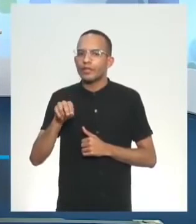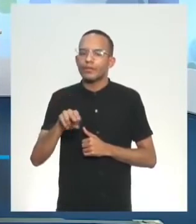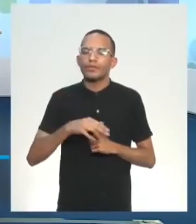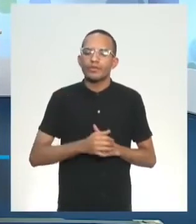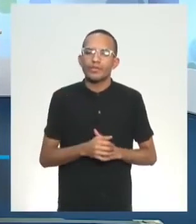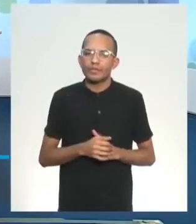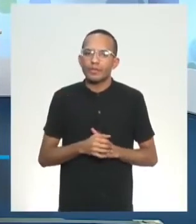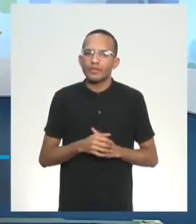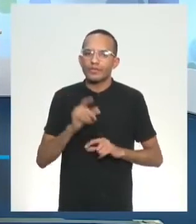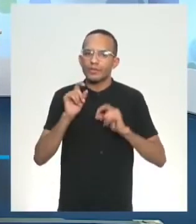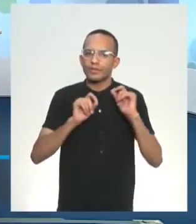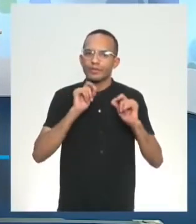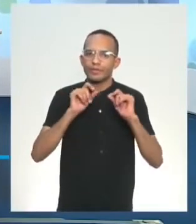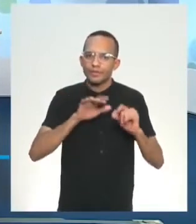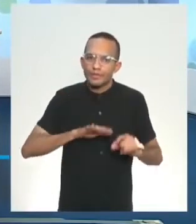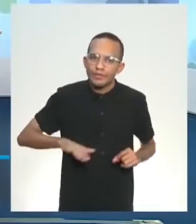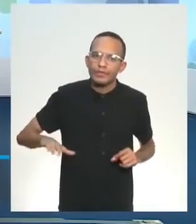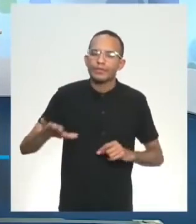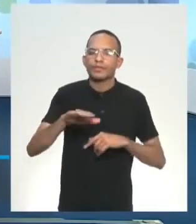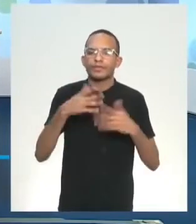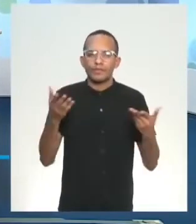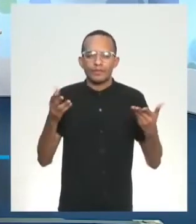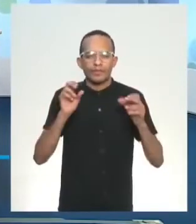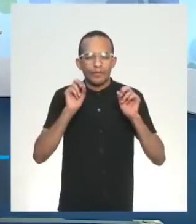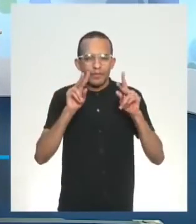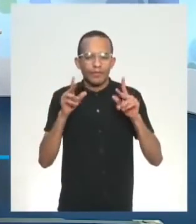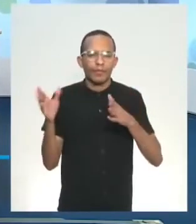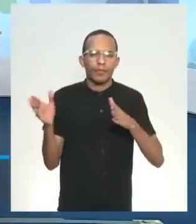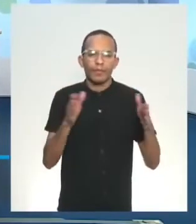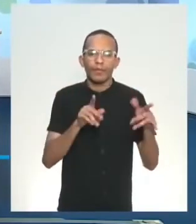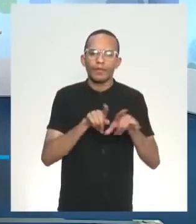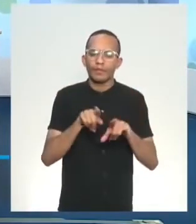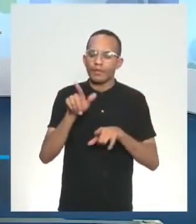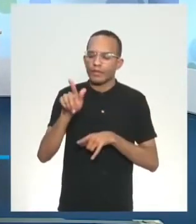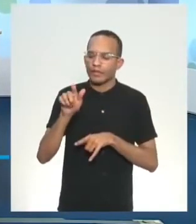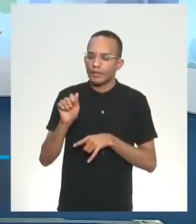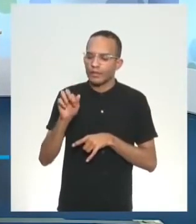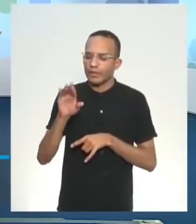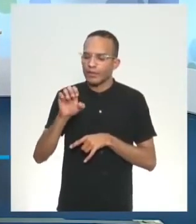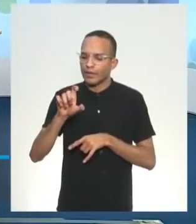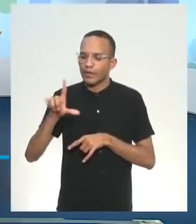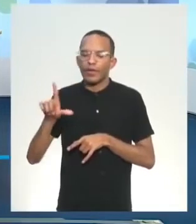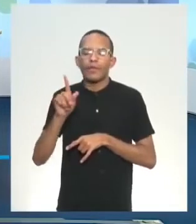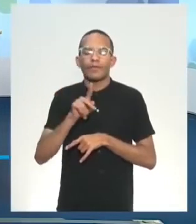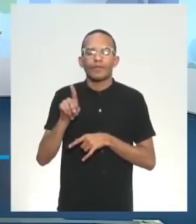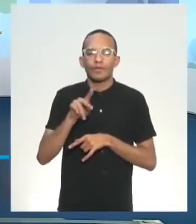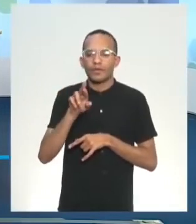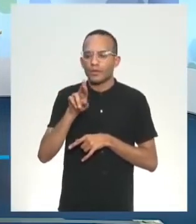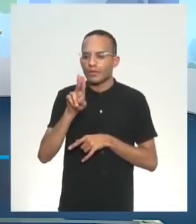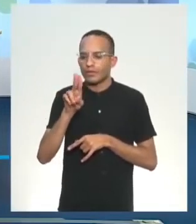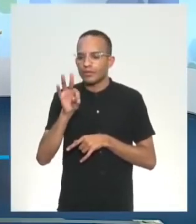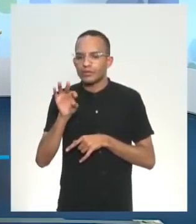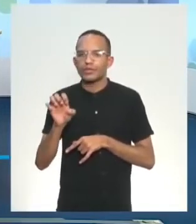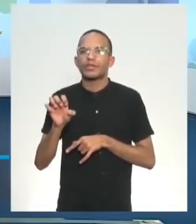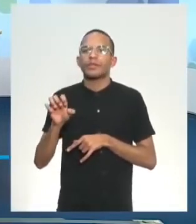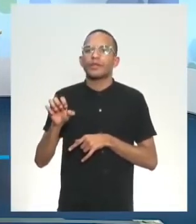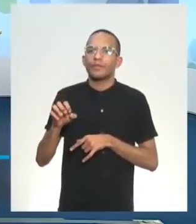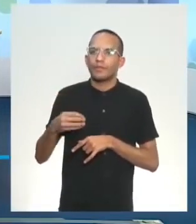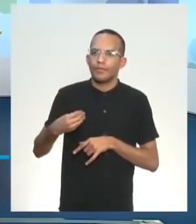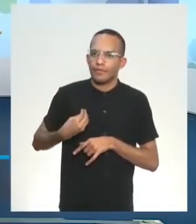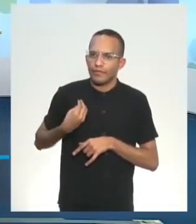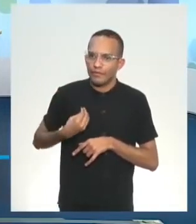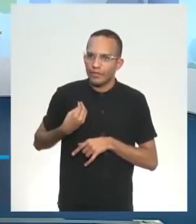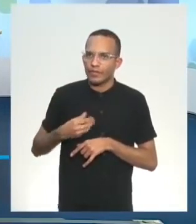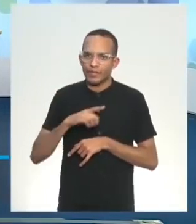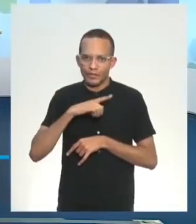Parabéns. Vamos ver Aí o que mais temos que tem aí. aqui, vamos lá. O Gabriel, da Prohut. Biótico,